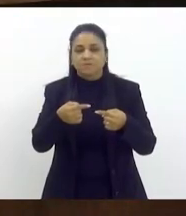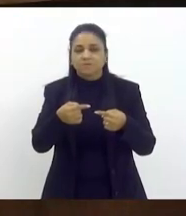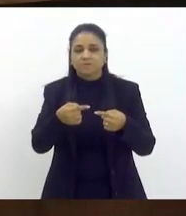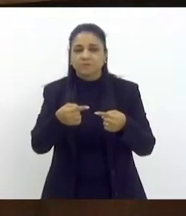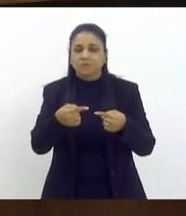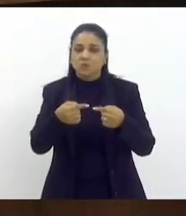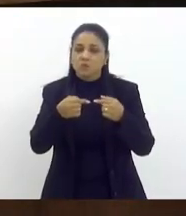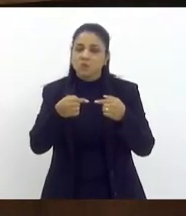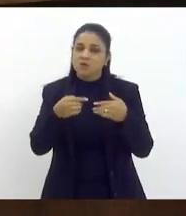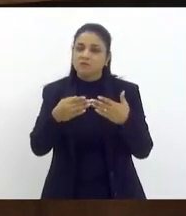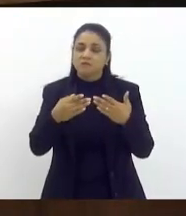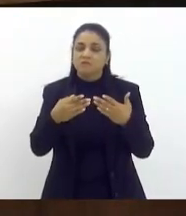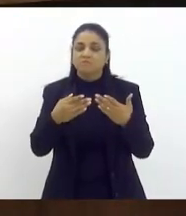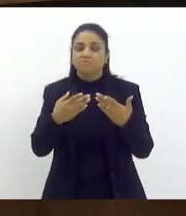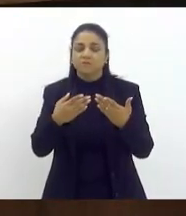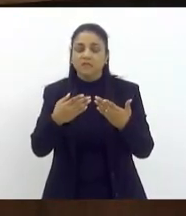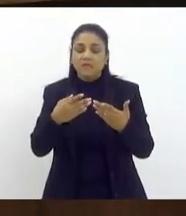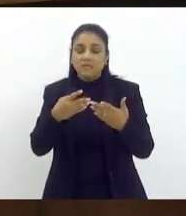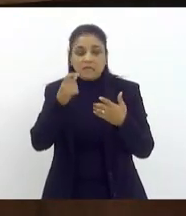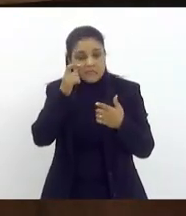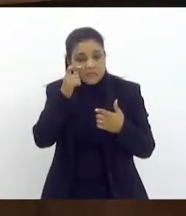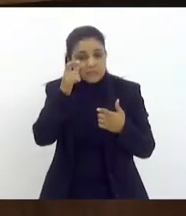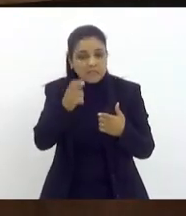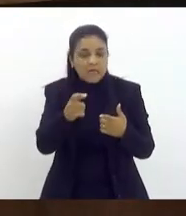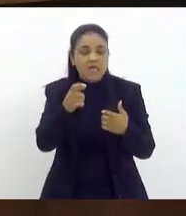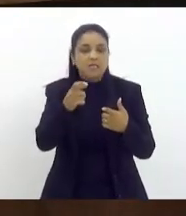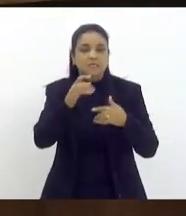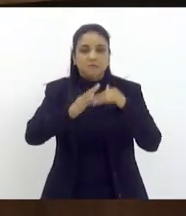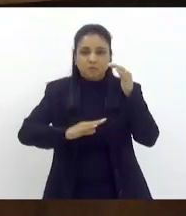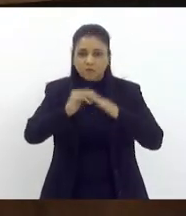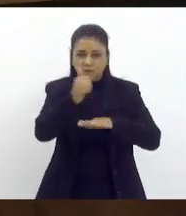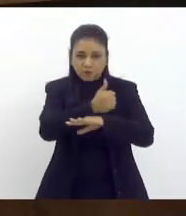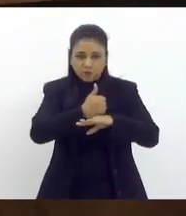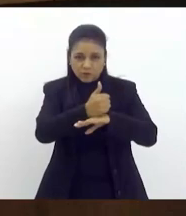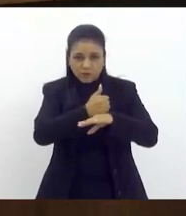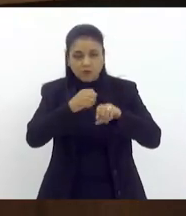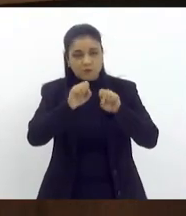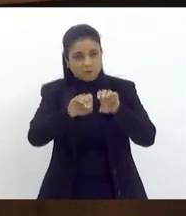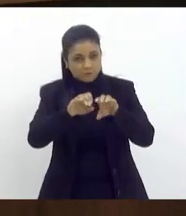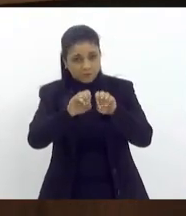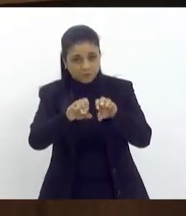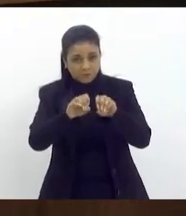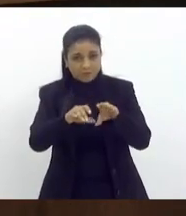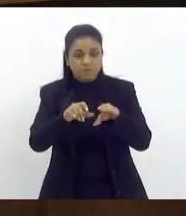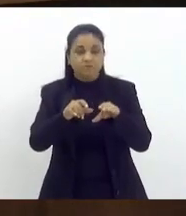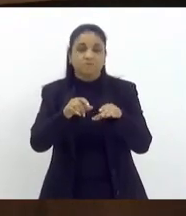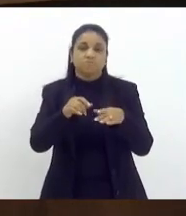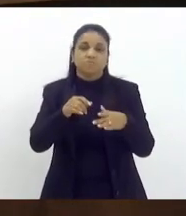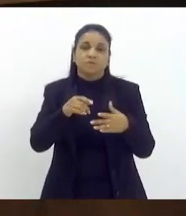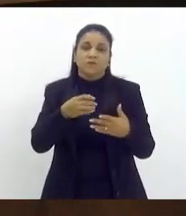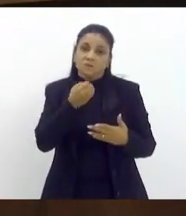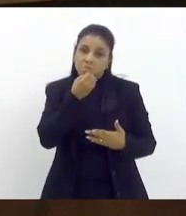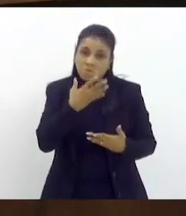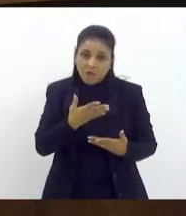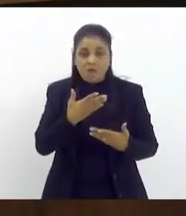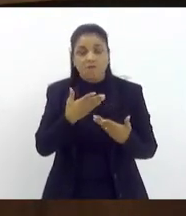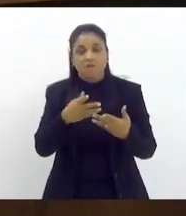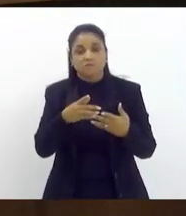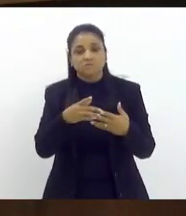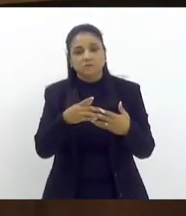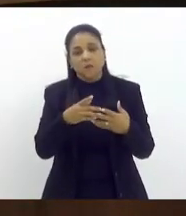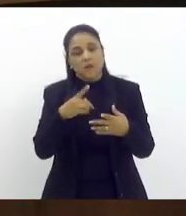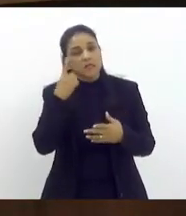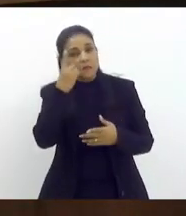Urbana que satisfaça o interesse do profissional de educação e que a gente não veja deputado nem Servidor da Casa